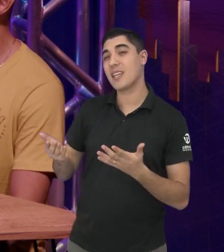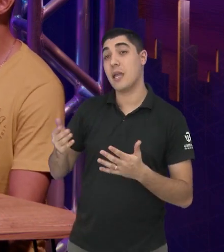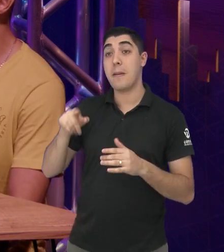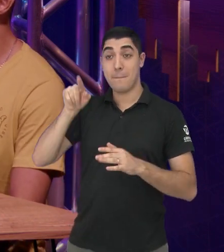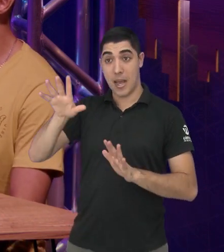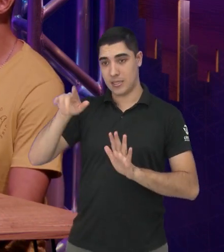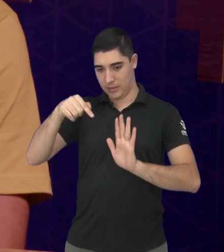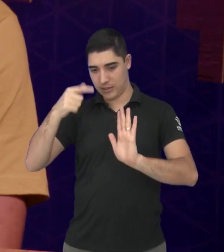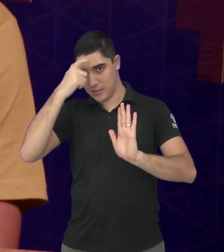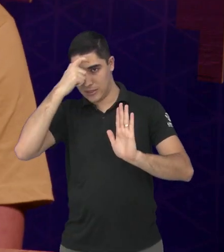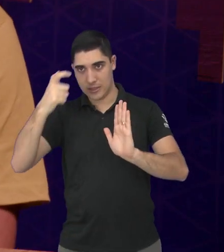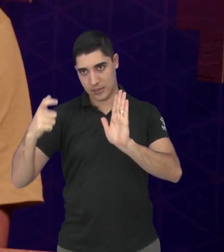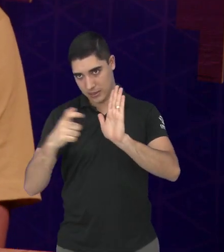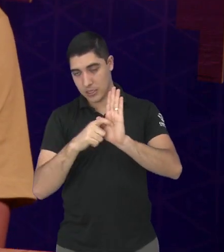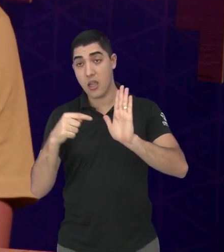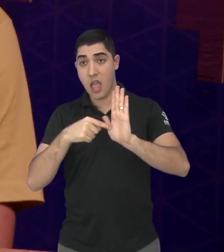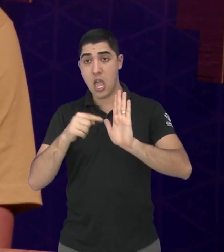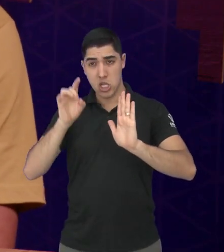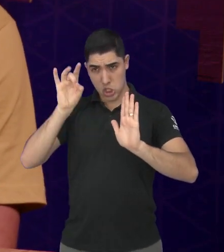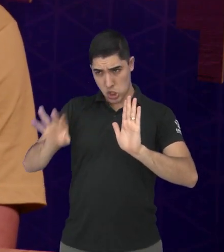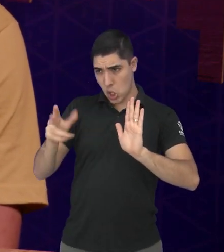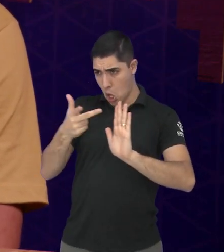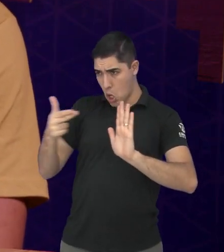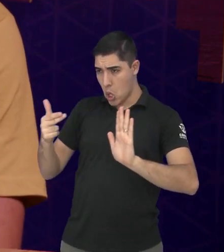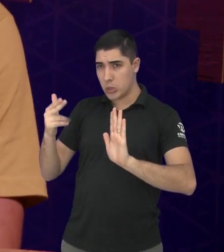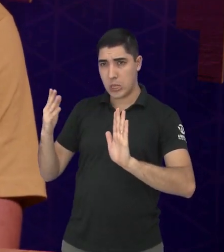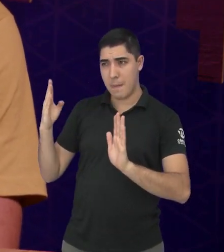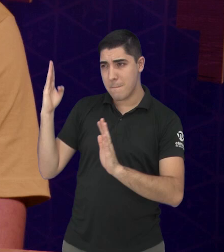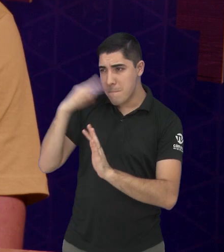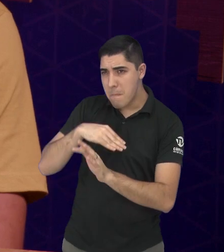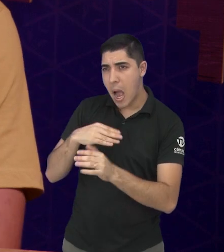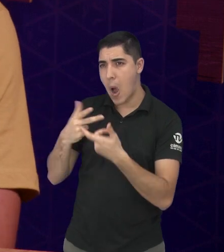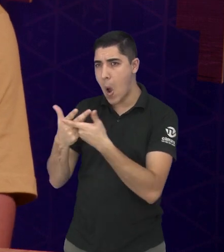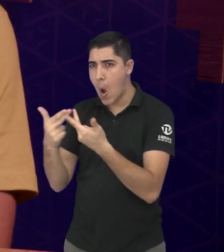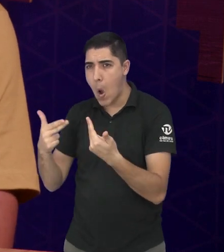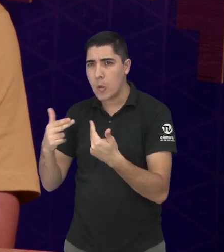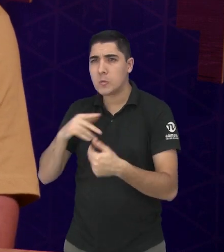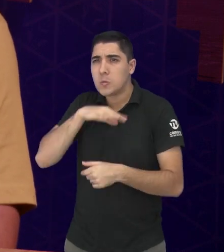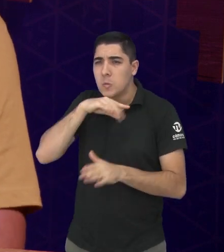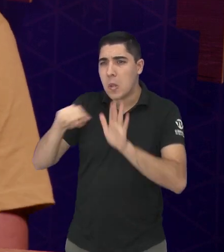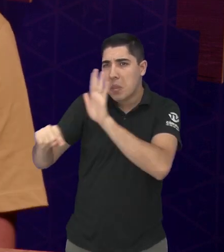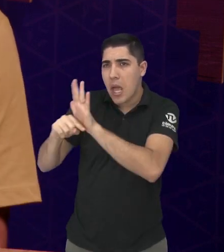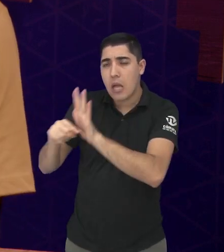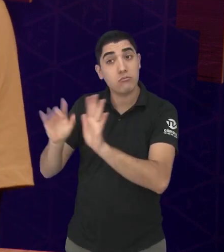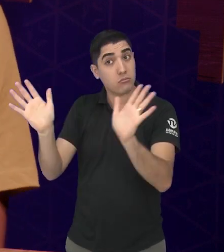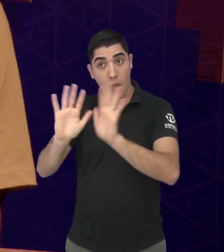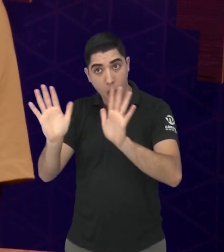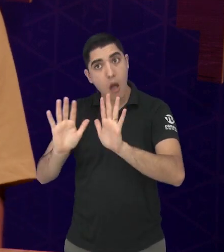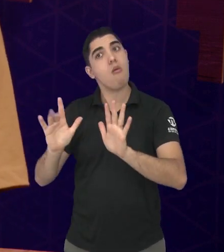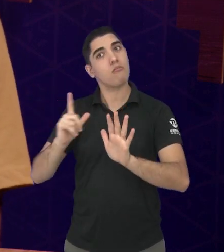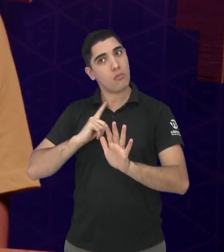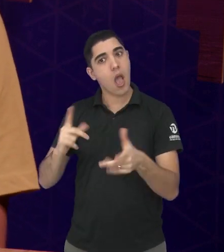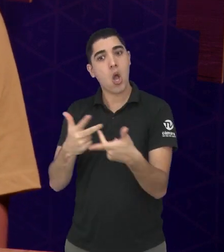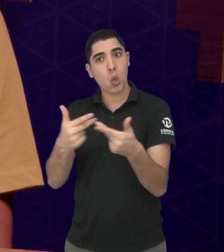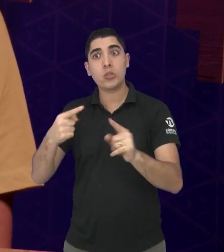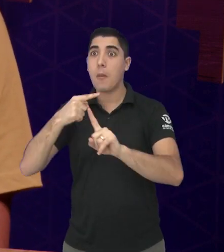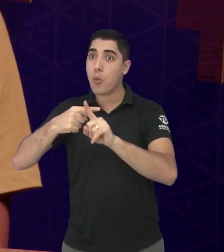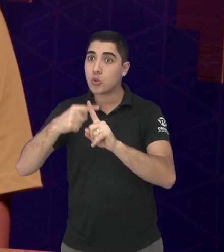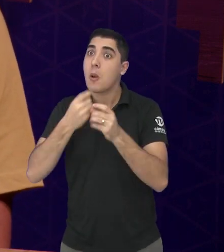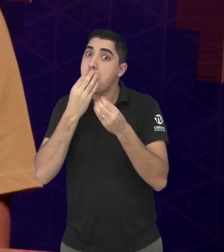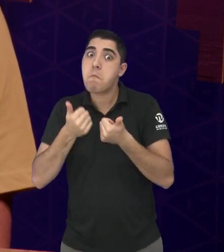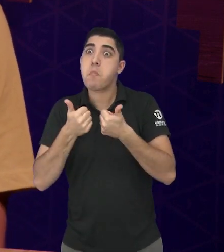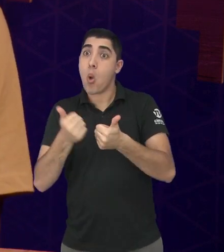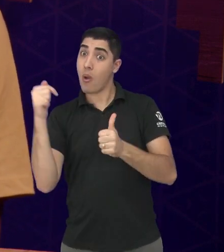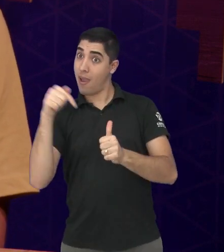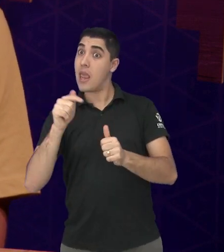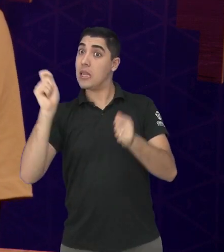as inteligências artificiais, elas não são só vilões, né? A gente viu que ela tem várias aplicações e aplicações boas. né? Acaba